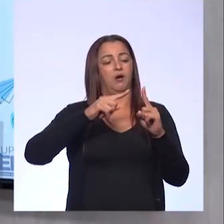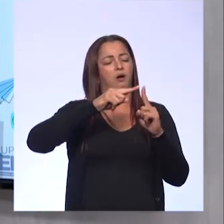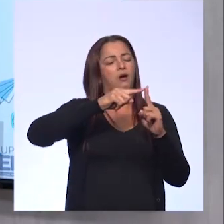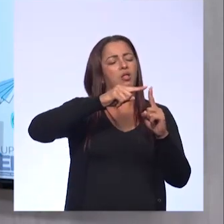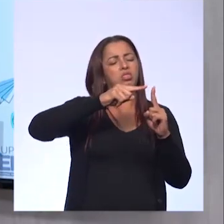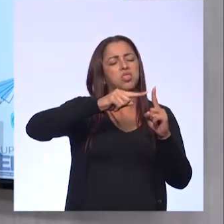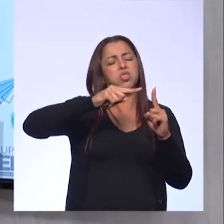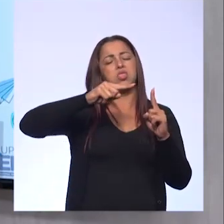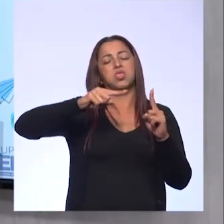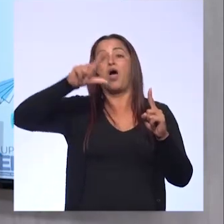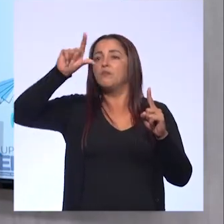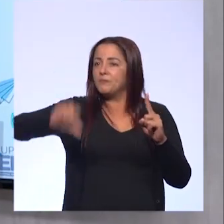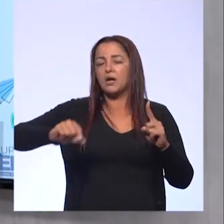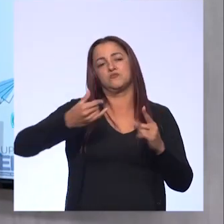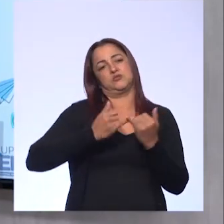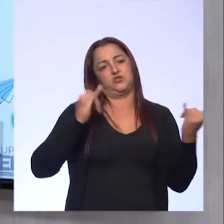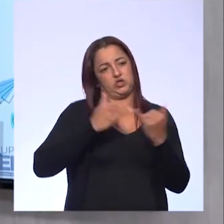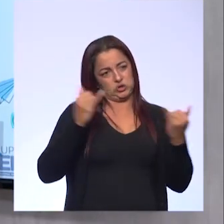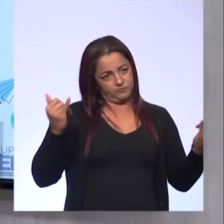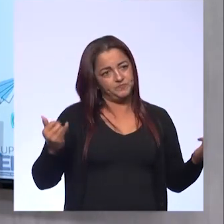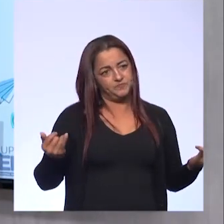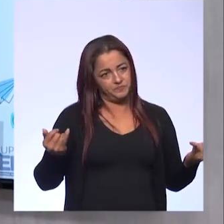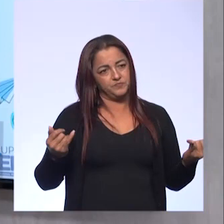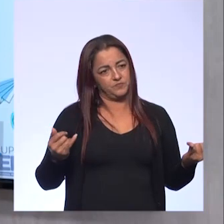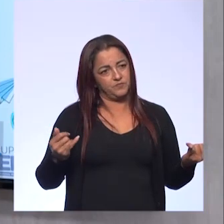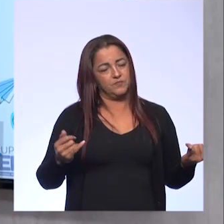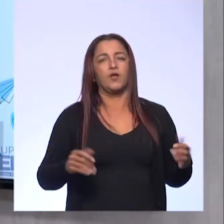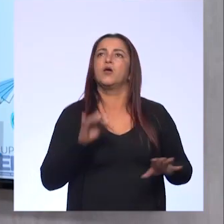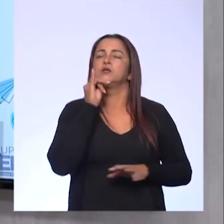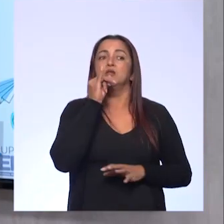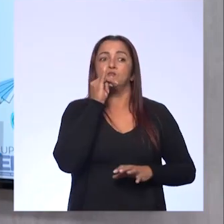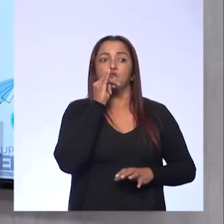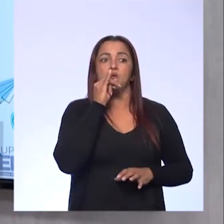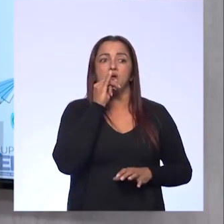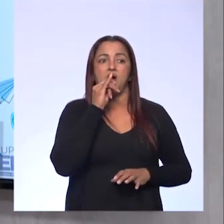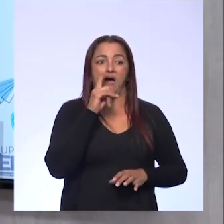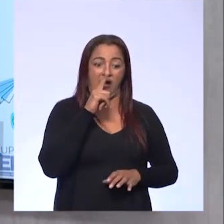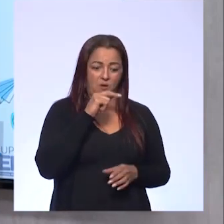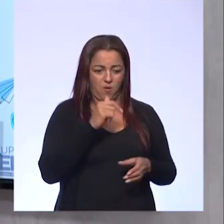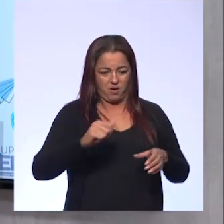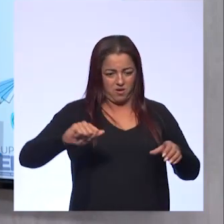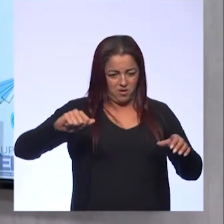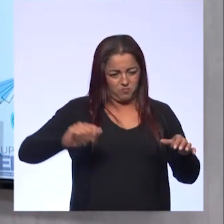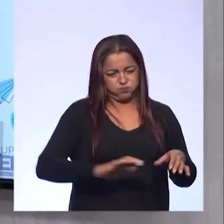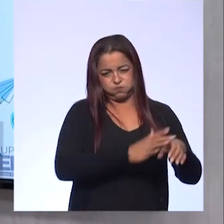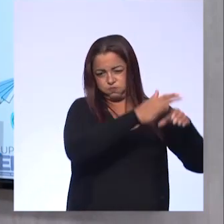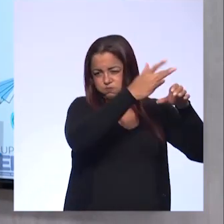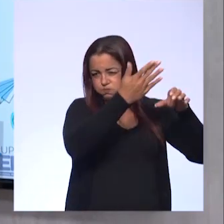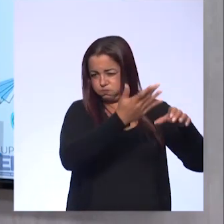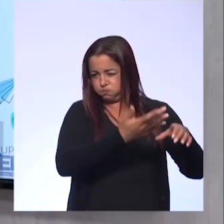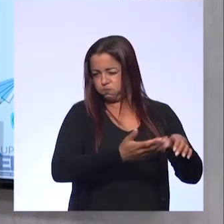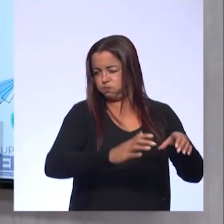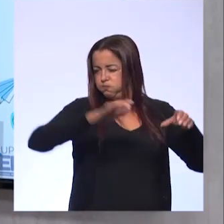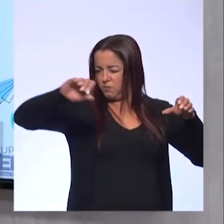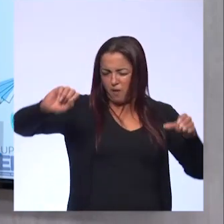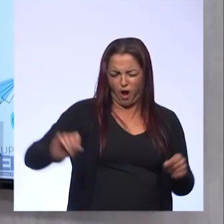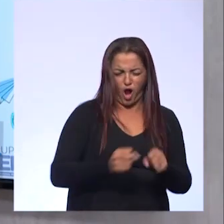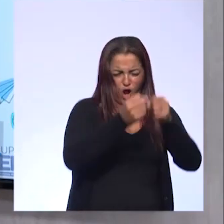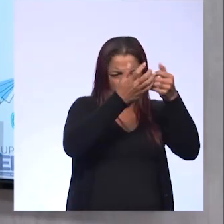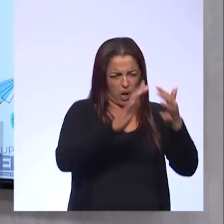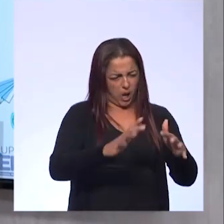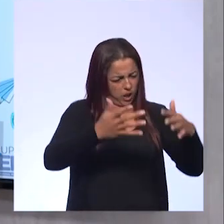de uma maneira muito simples pensa comigo não tipo não me lembra aquelas ondas enormes que podem surgir no mar já tivemos